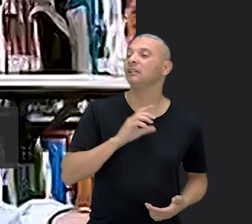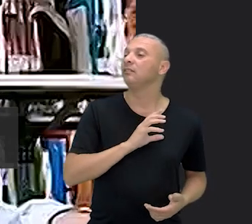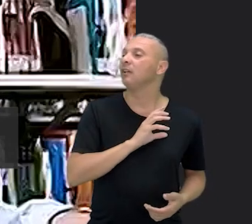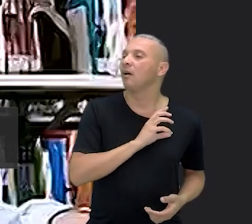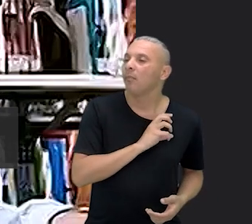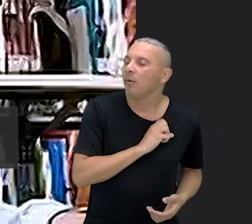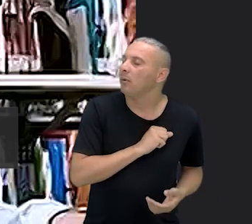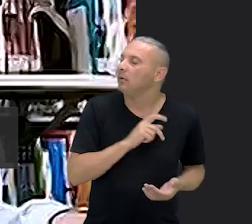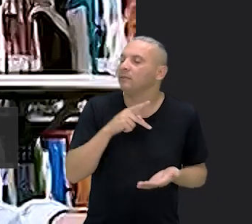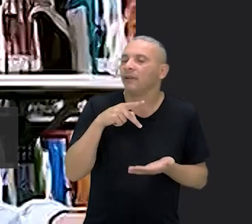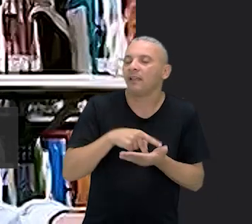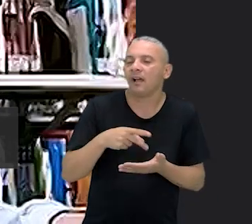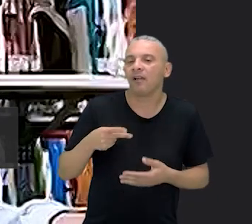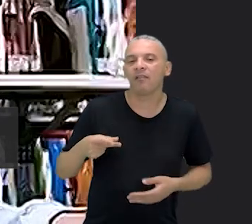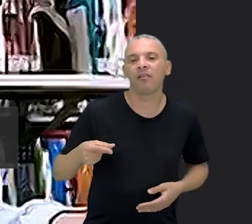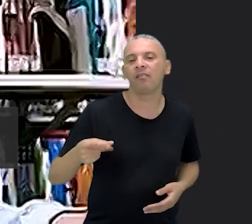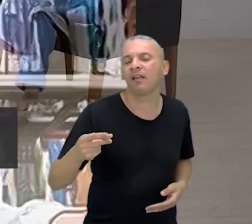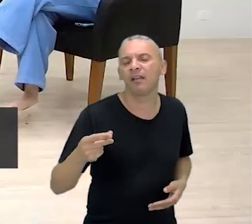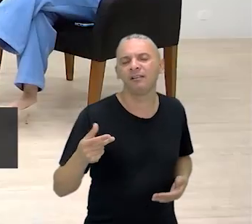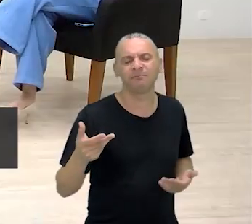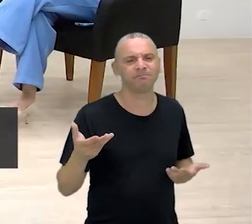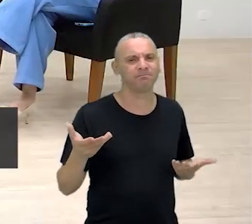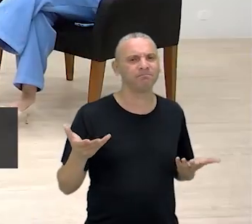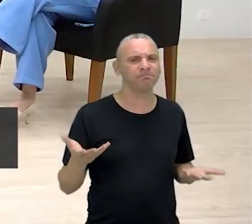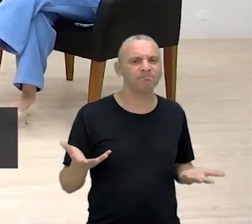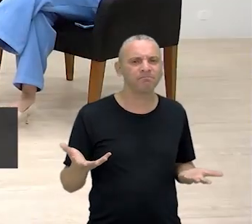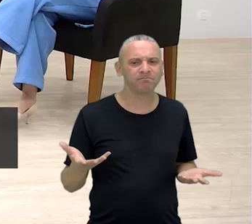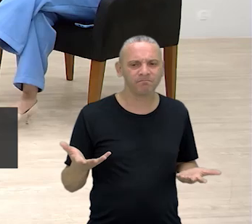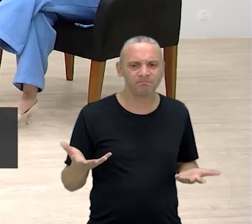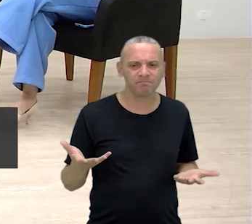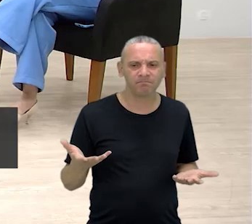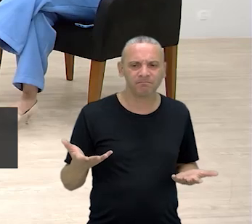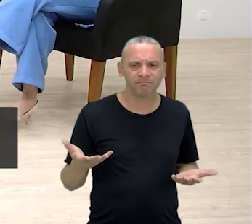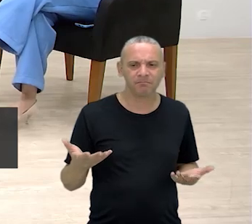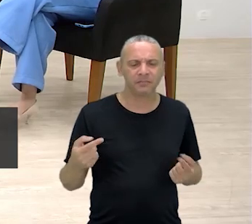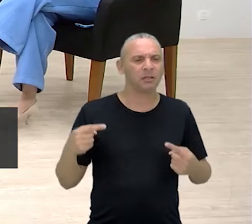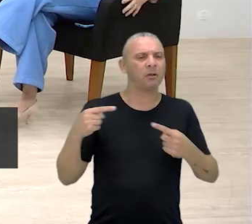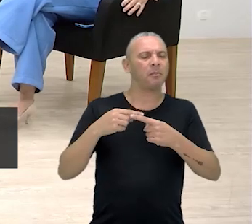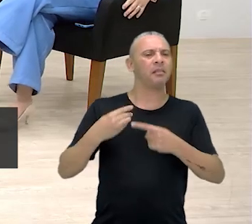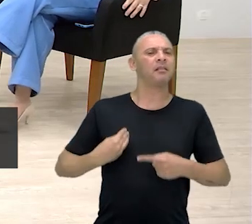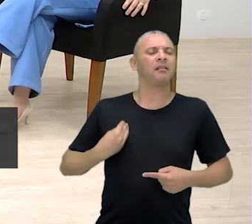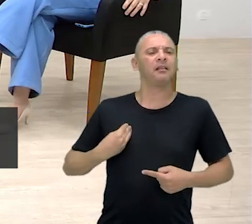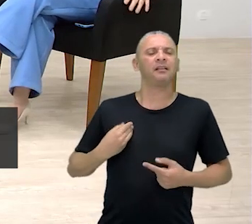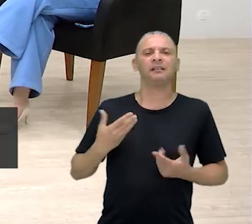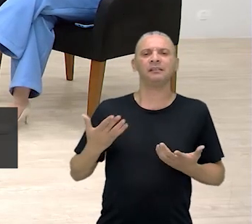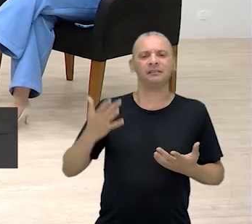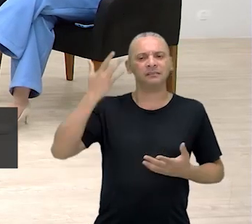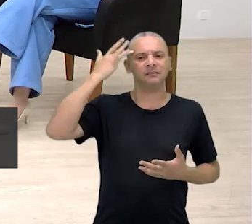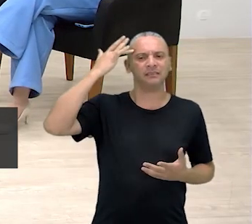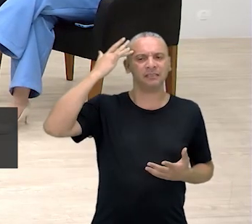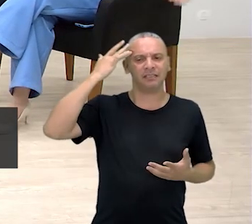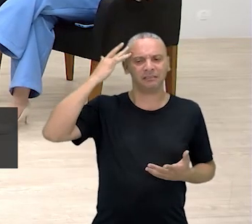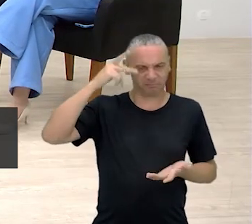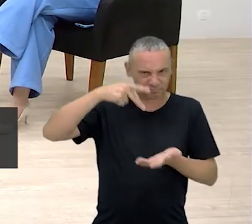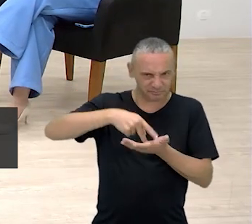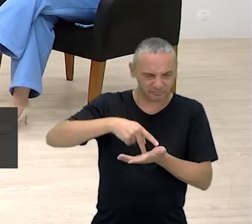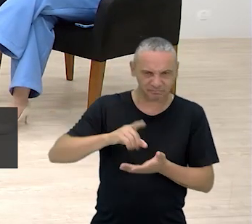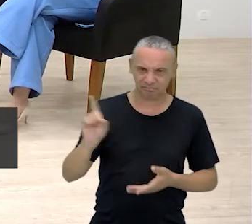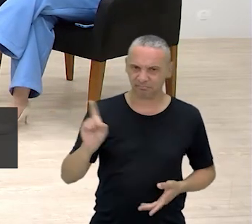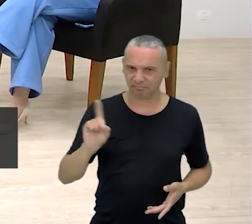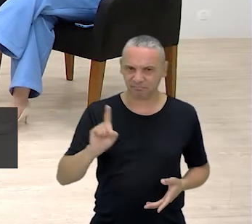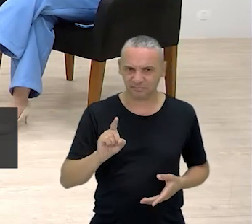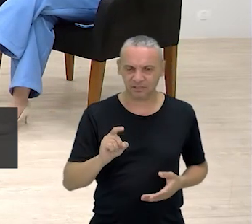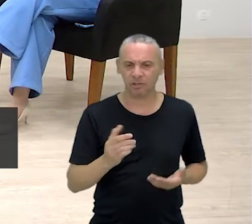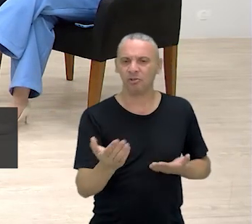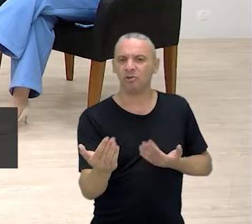romântico, infinito, até que a morte separe, até a gente vai até além vida com esse amor. O Bessane falou que não é nada disso, que ele vai arrumar uma menina